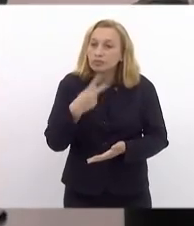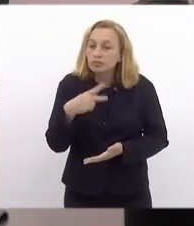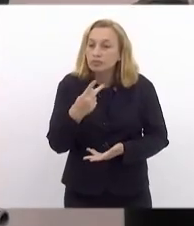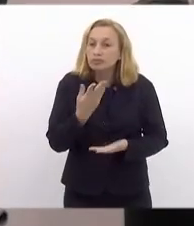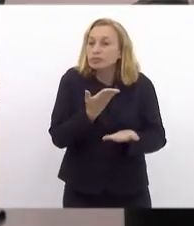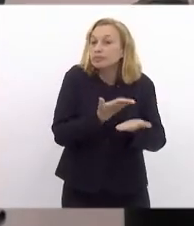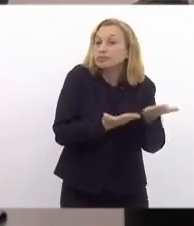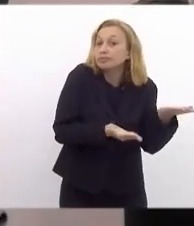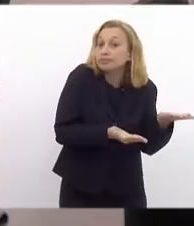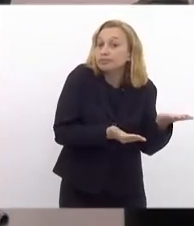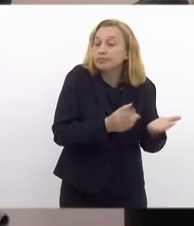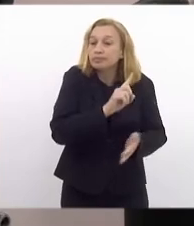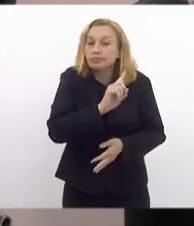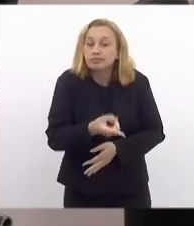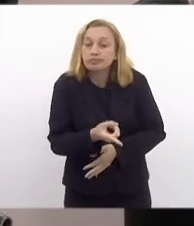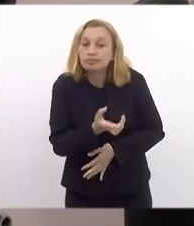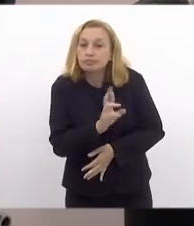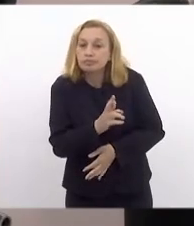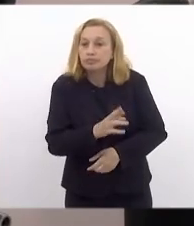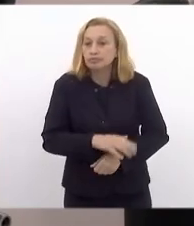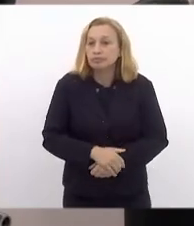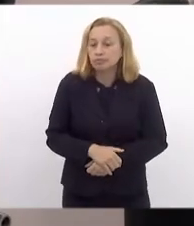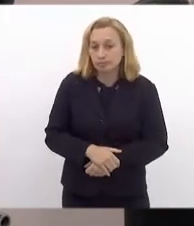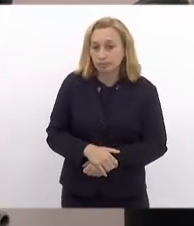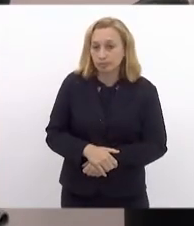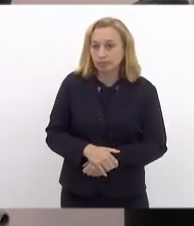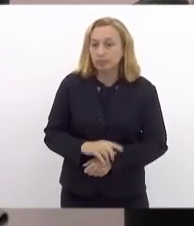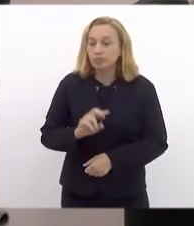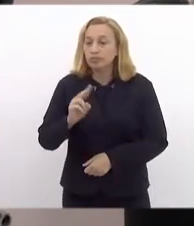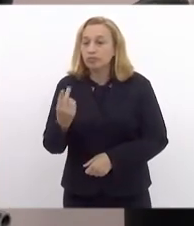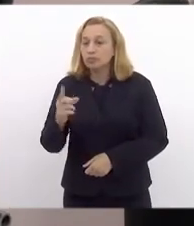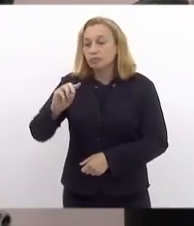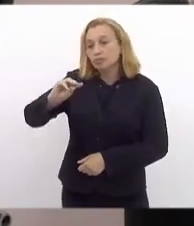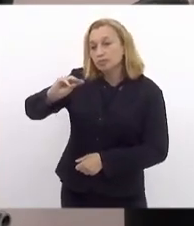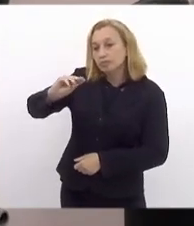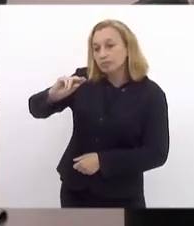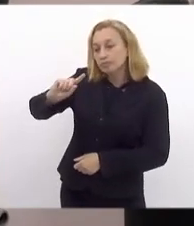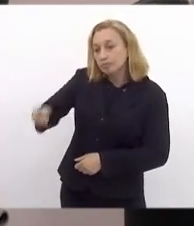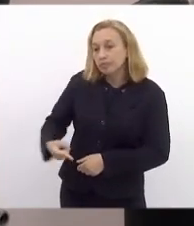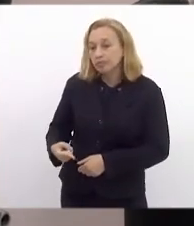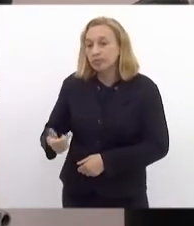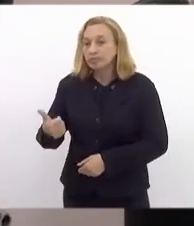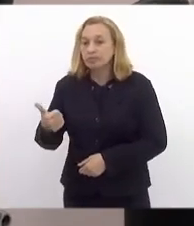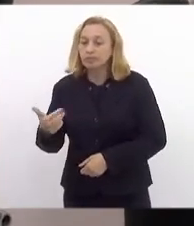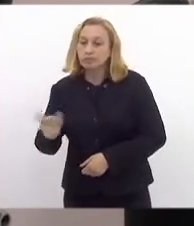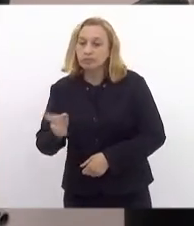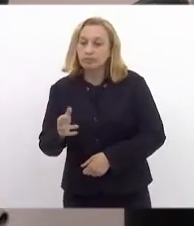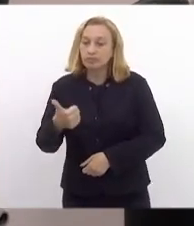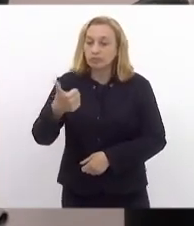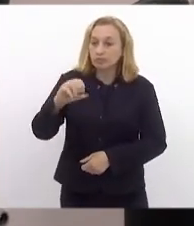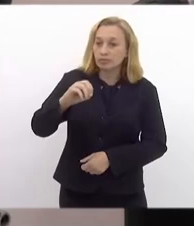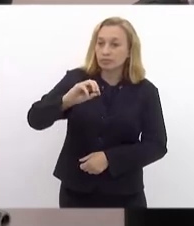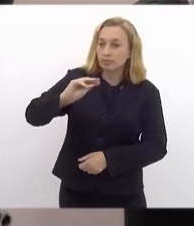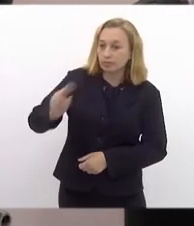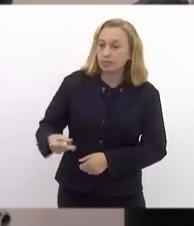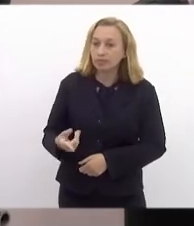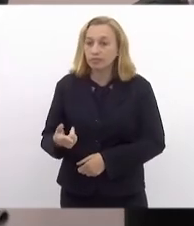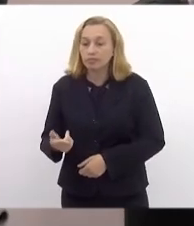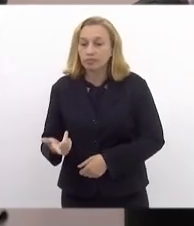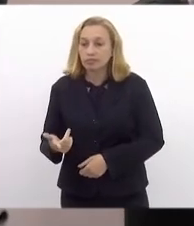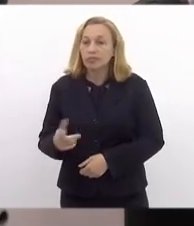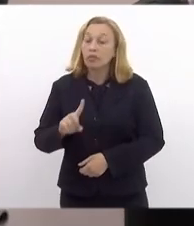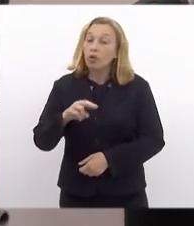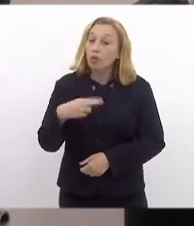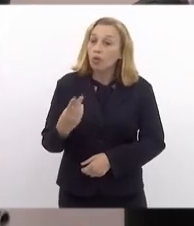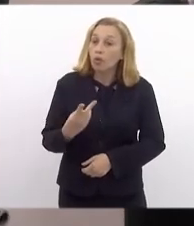perda de mil reagir ou um milhão de reais o 10 milhões de reais ou então é um